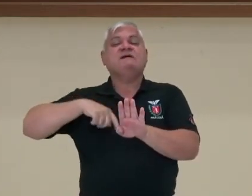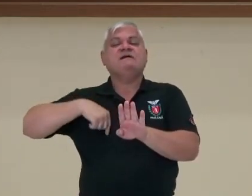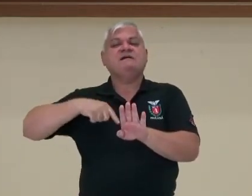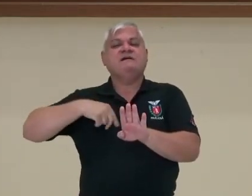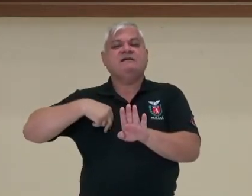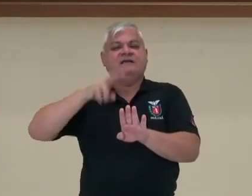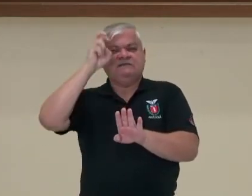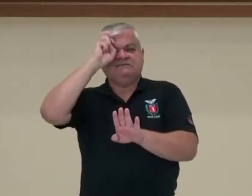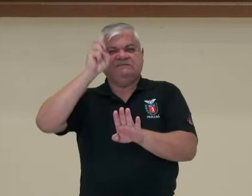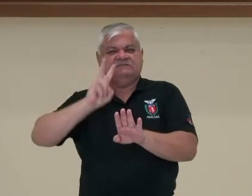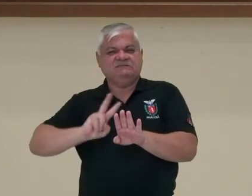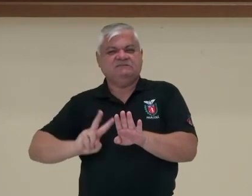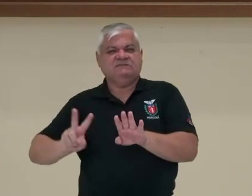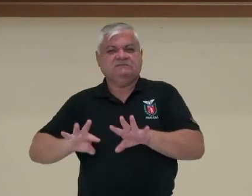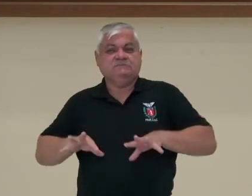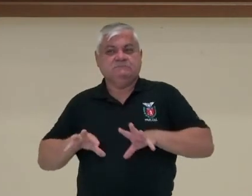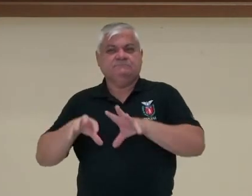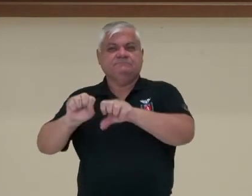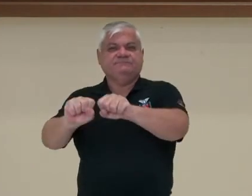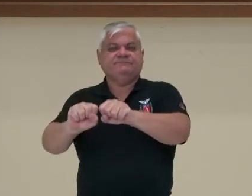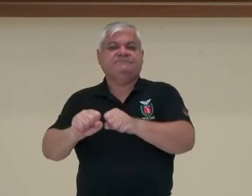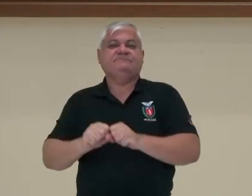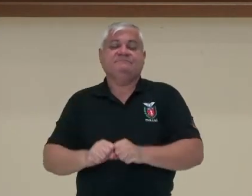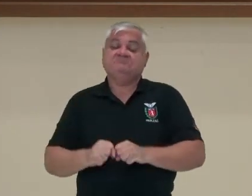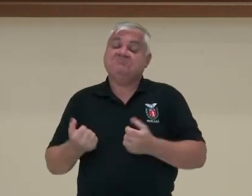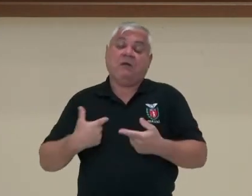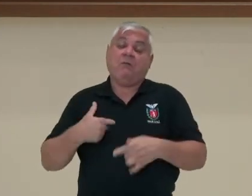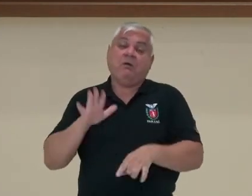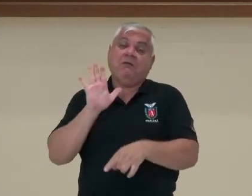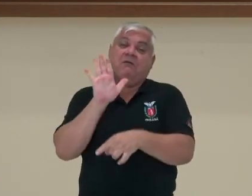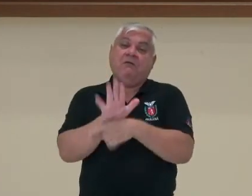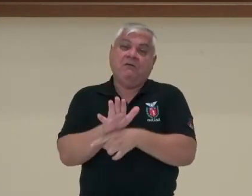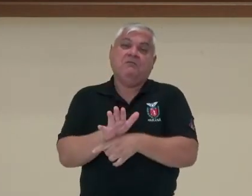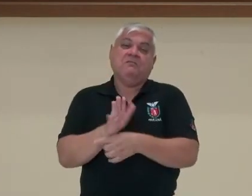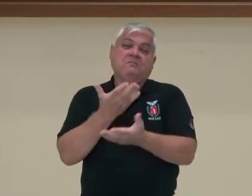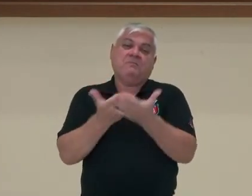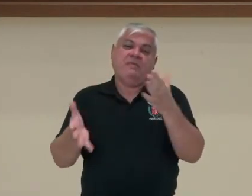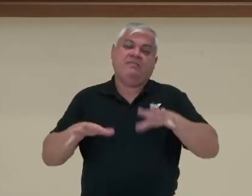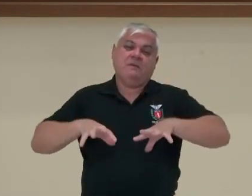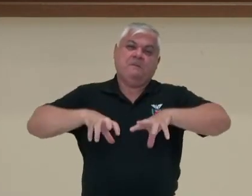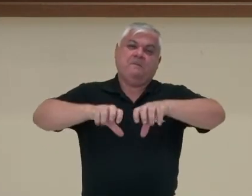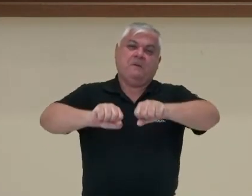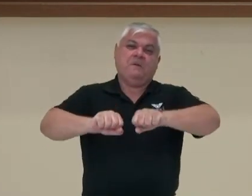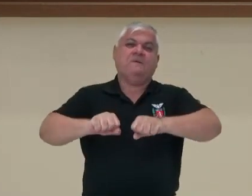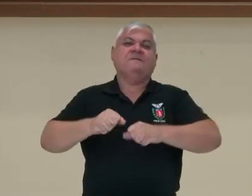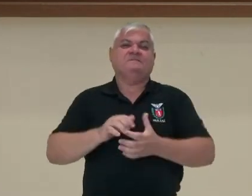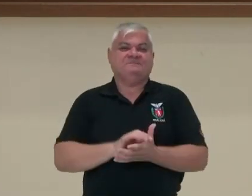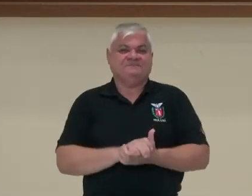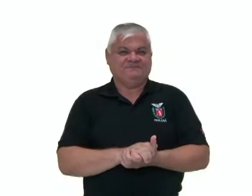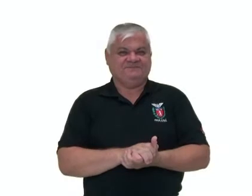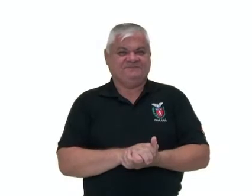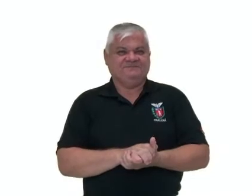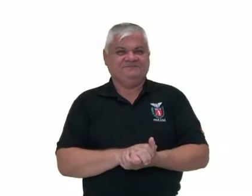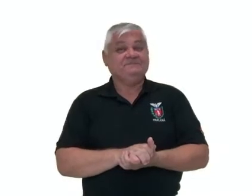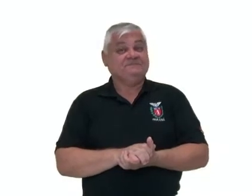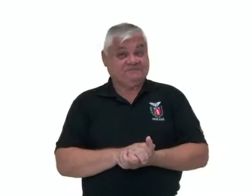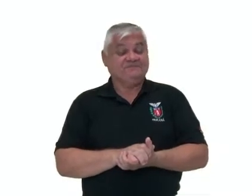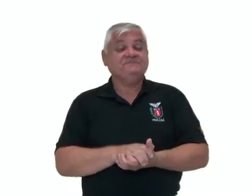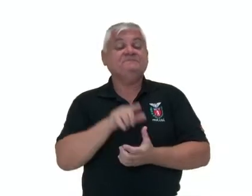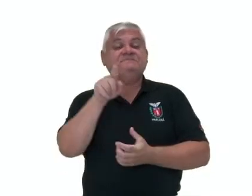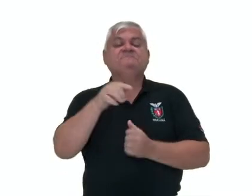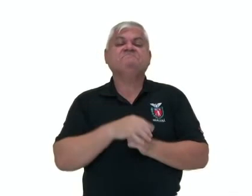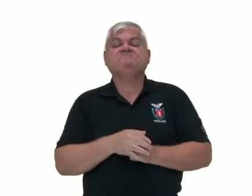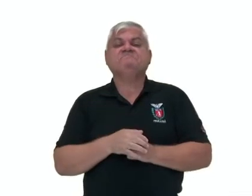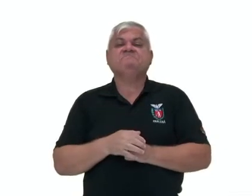essa disputa, facilitou o domínio espanhol sobre aquela região. Tá? Então veja, Pizarro partiu ao encontro